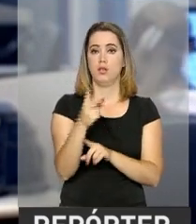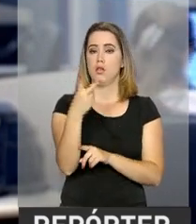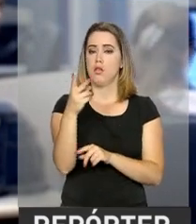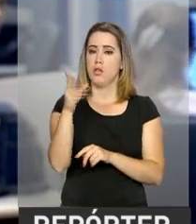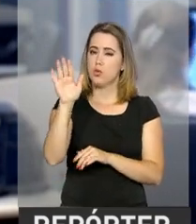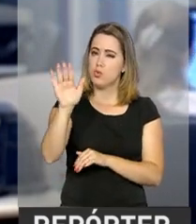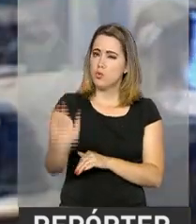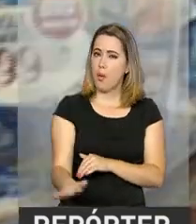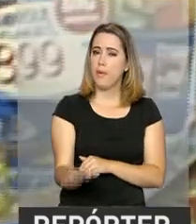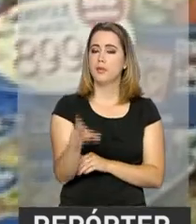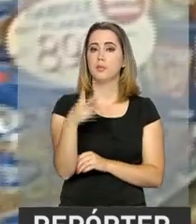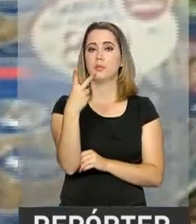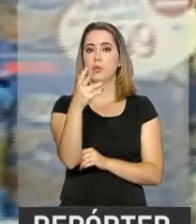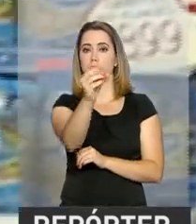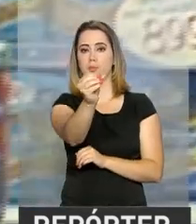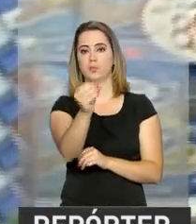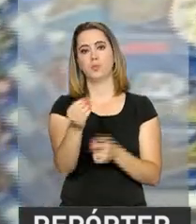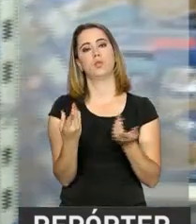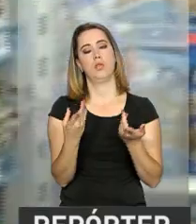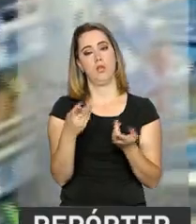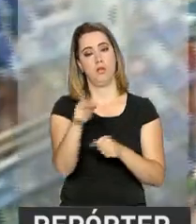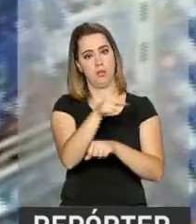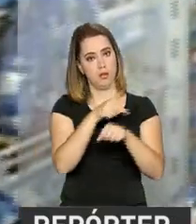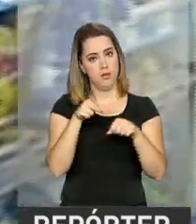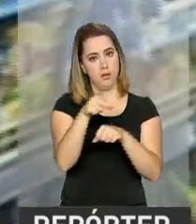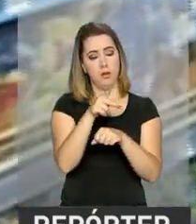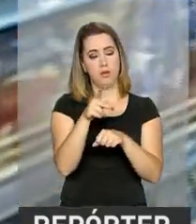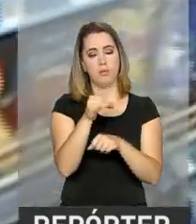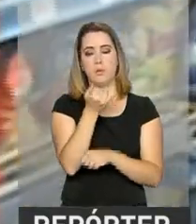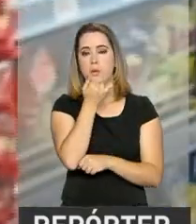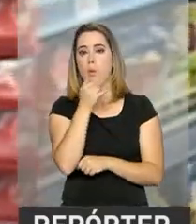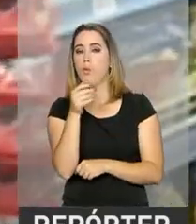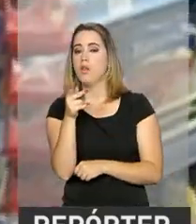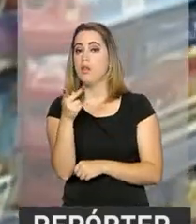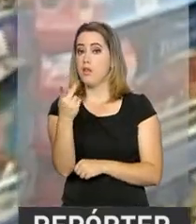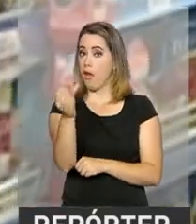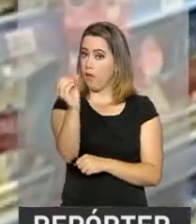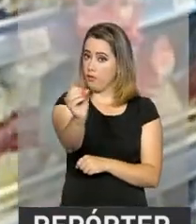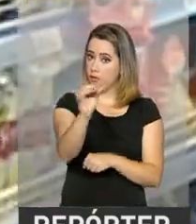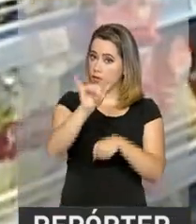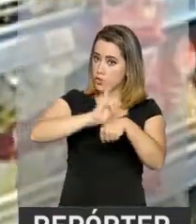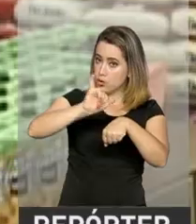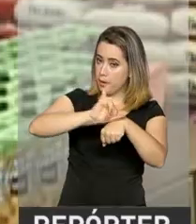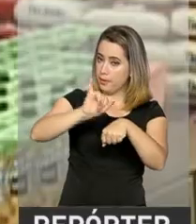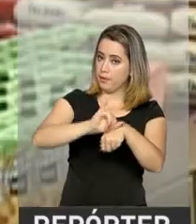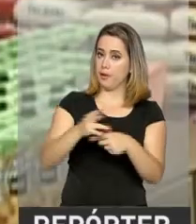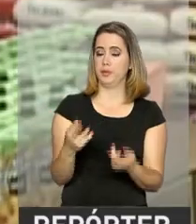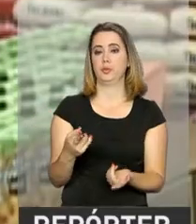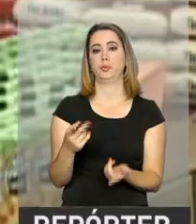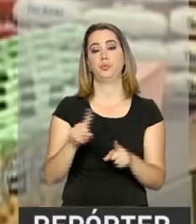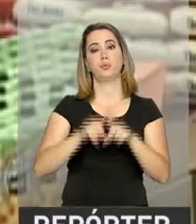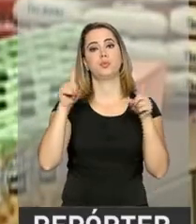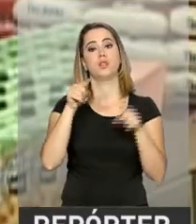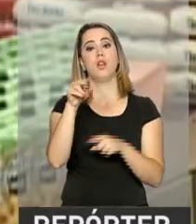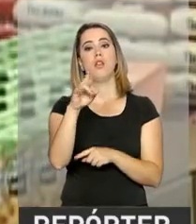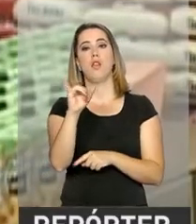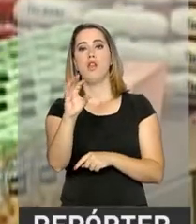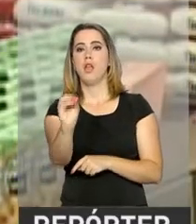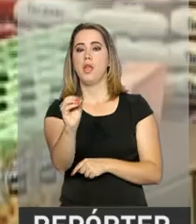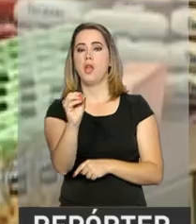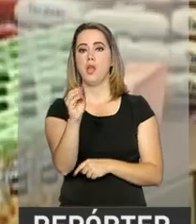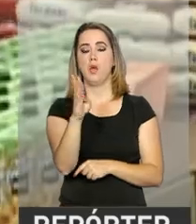capitais onde é feita a pesquisa Nacional da cesta básica de alimentos como você disse agora a pouco Rio Branco no Acre teve o maior recuo